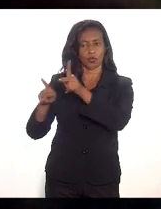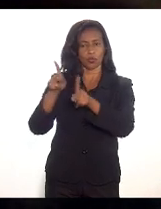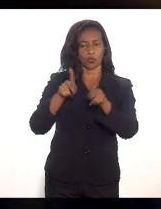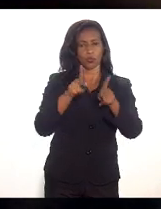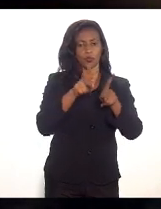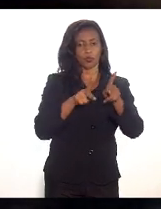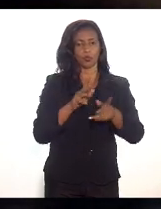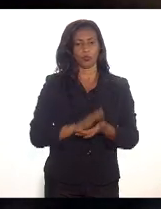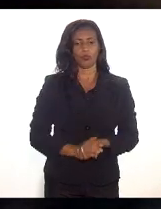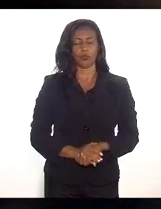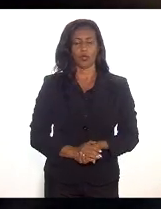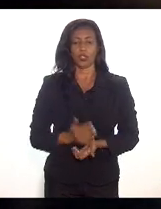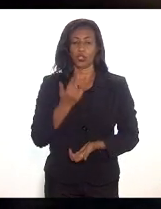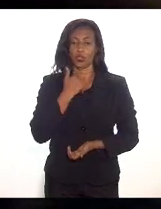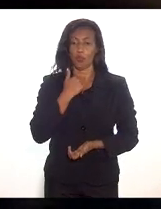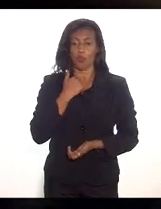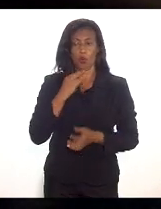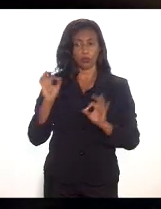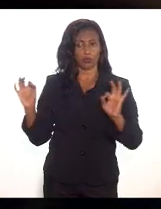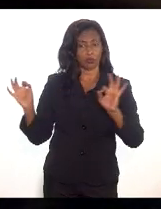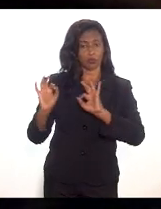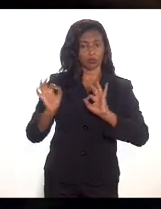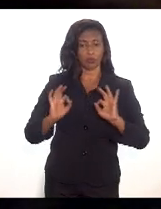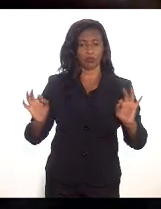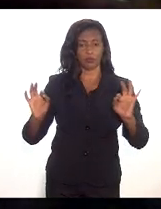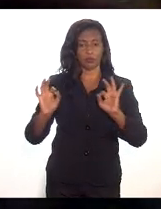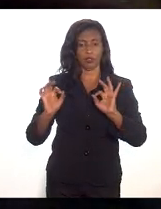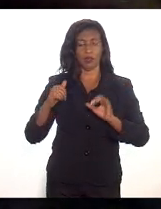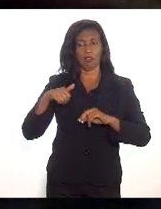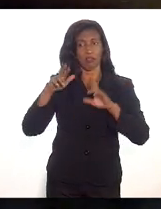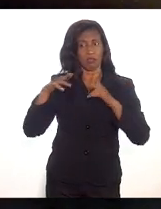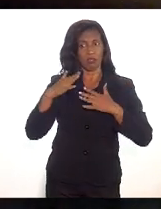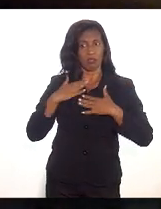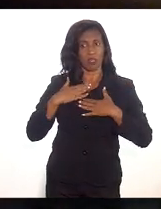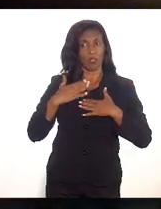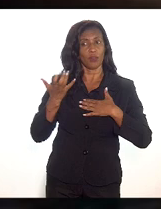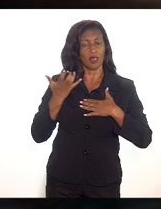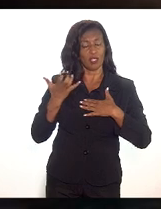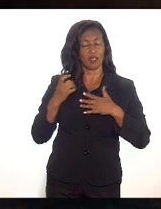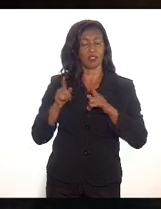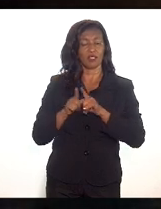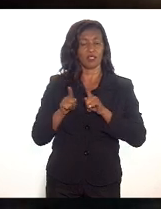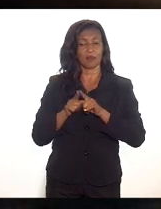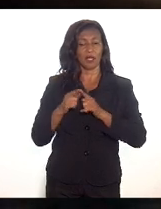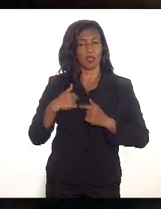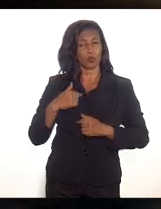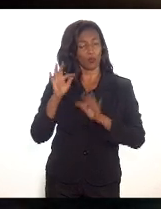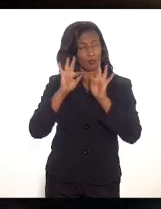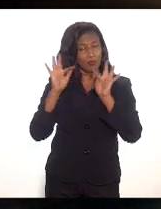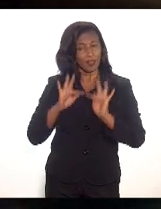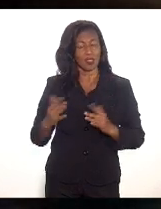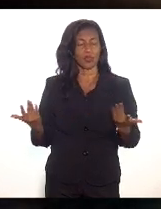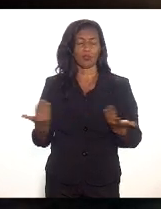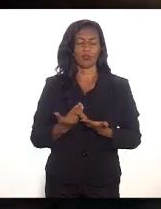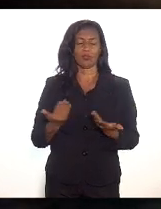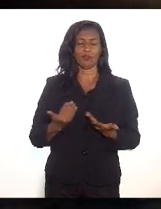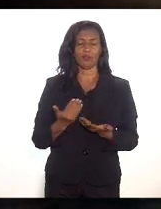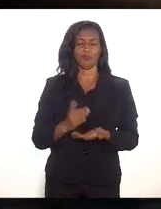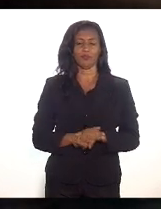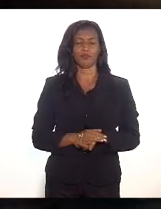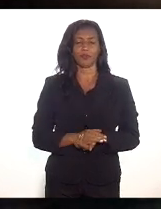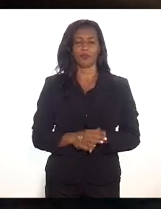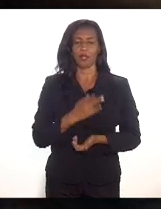pode abrir mão em hipótese alguma. Né? E eu queria muito aqui dizer que eu estou muito feliz hoje pelo